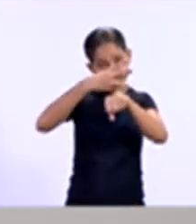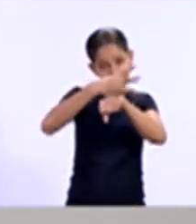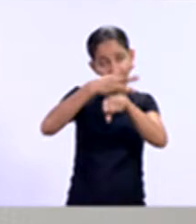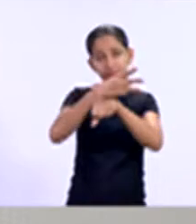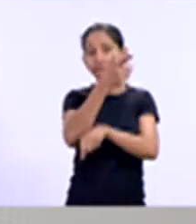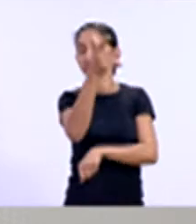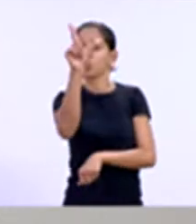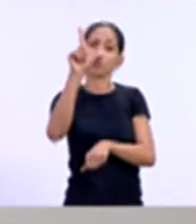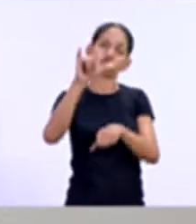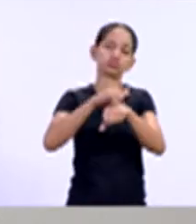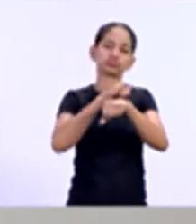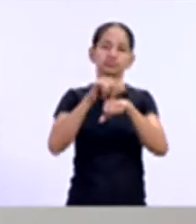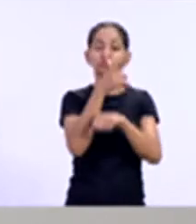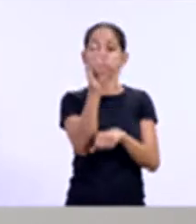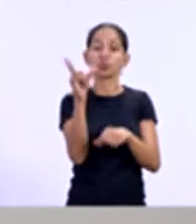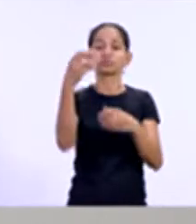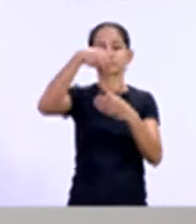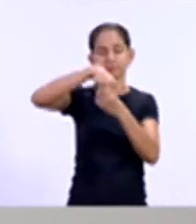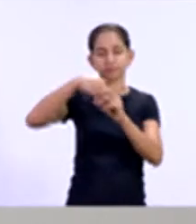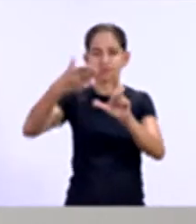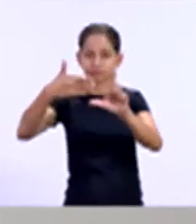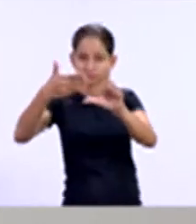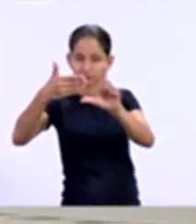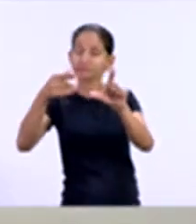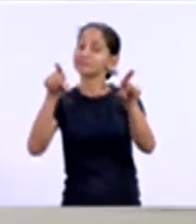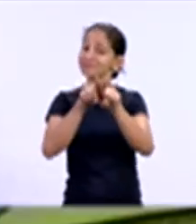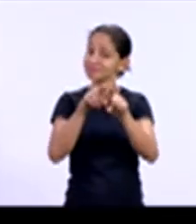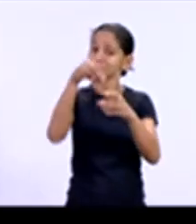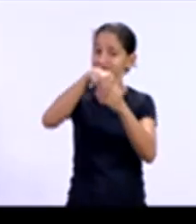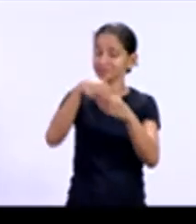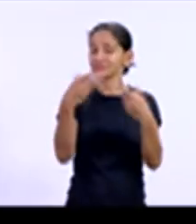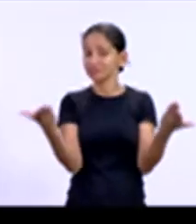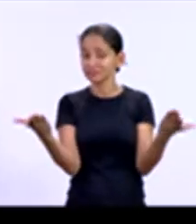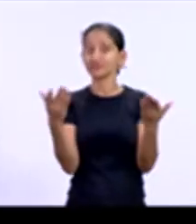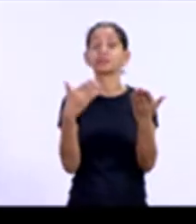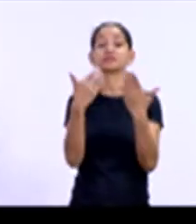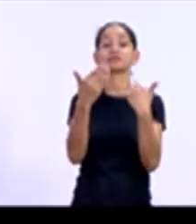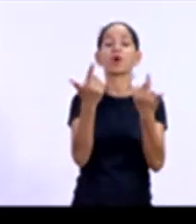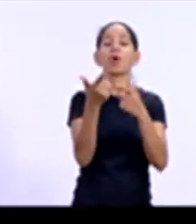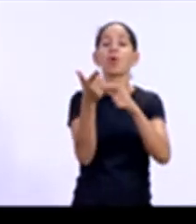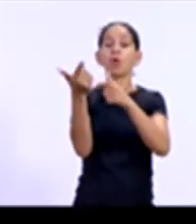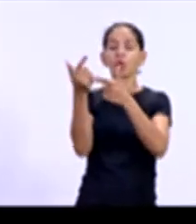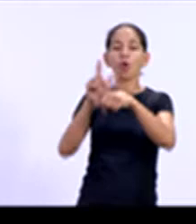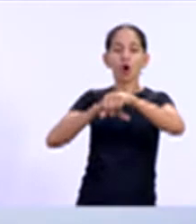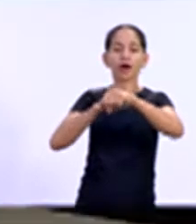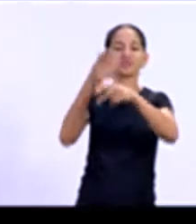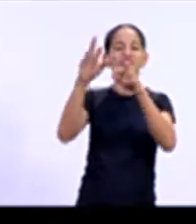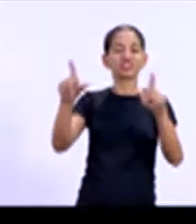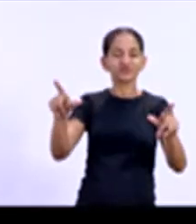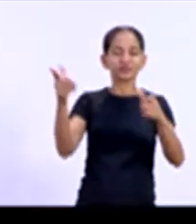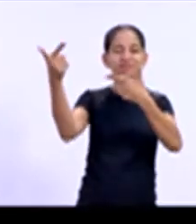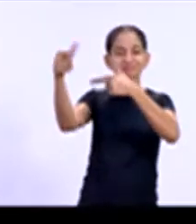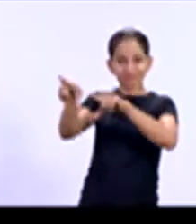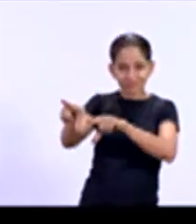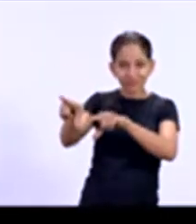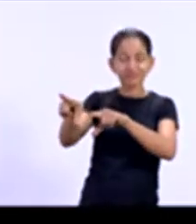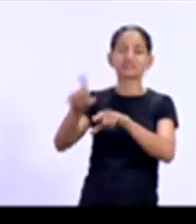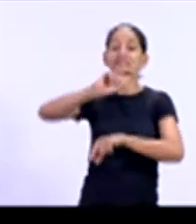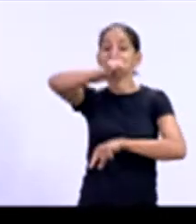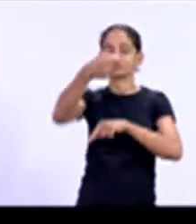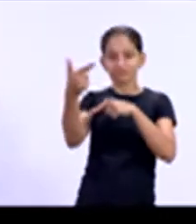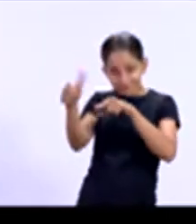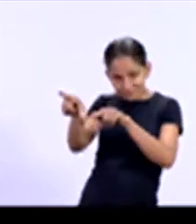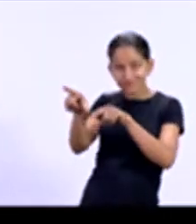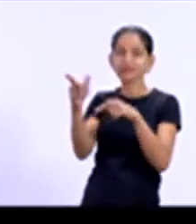ainda algumas ferramentas do AVA, como o chat. Comunicação assíncrona acontece quando o emissor e o